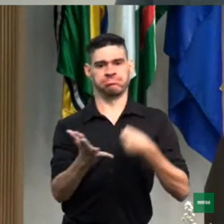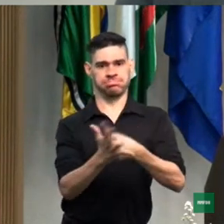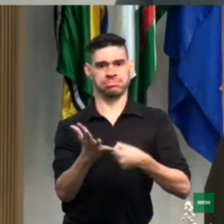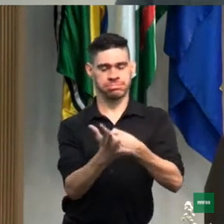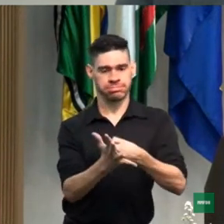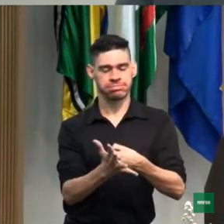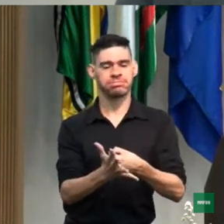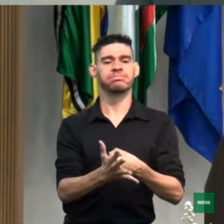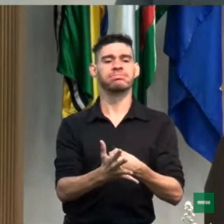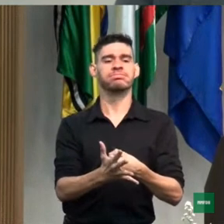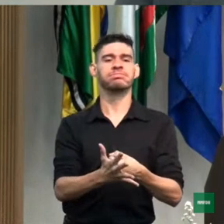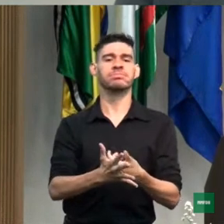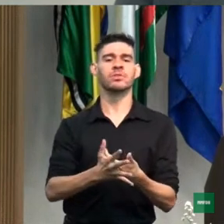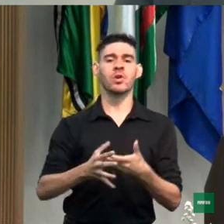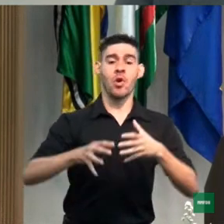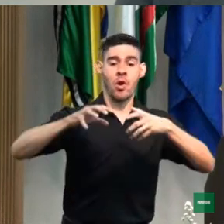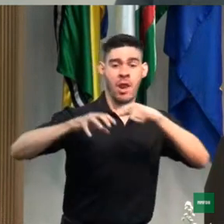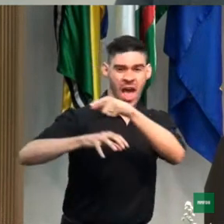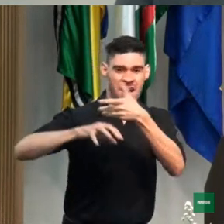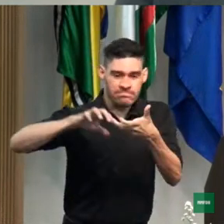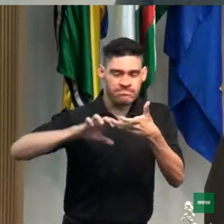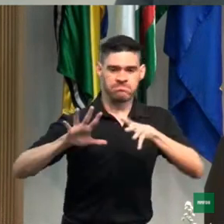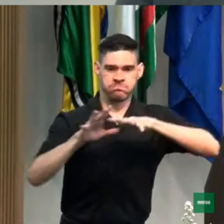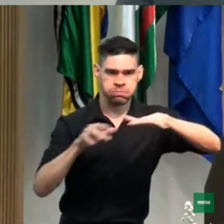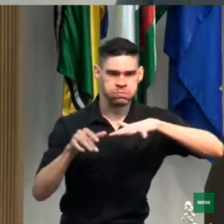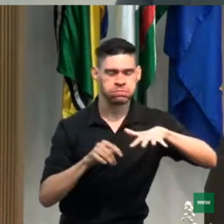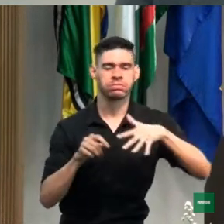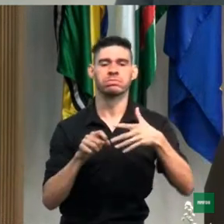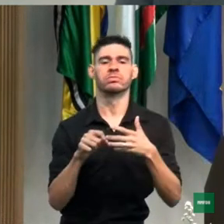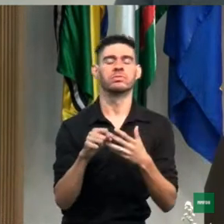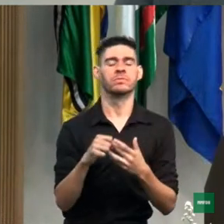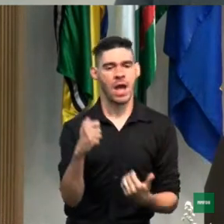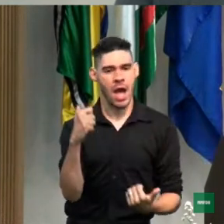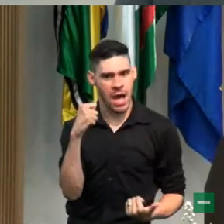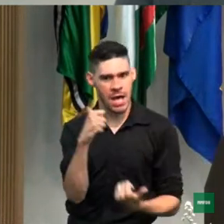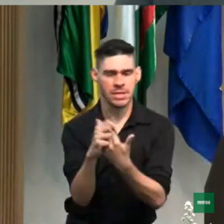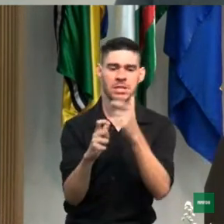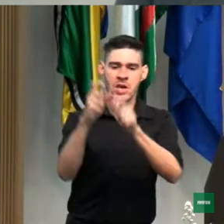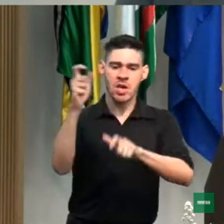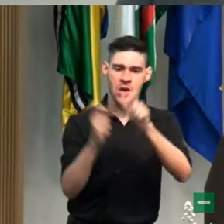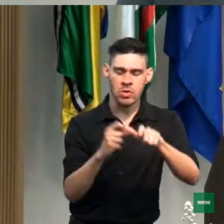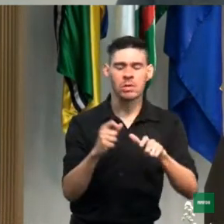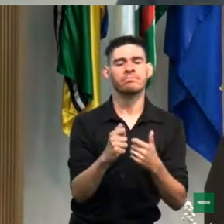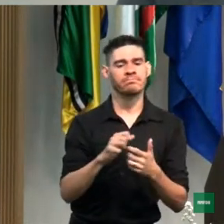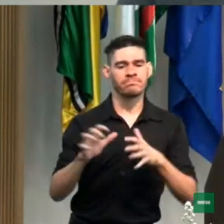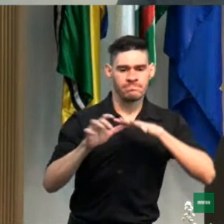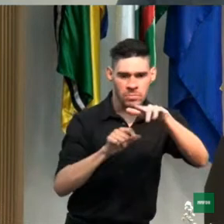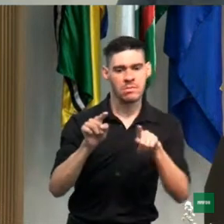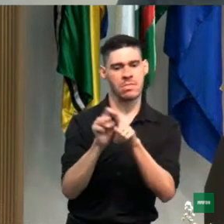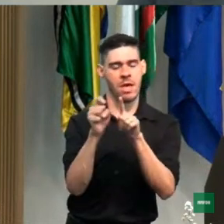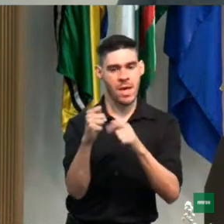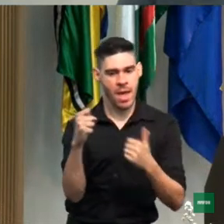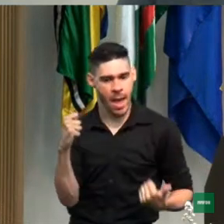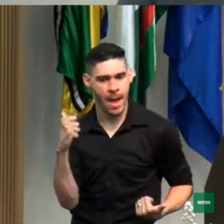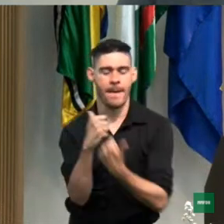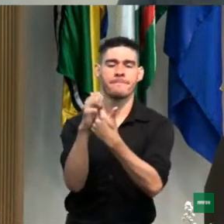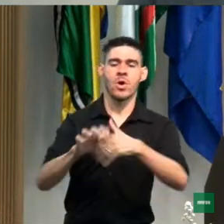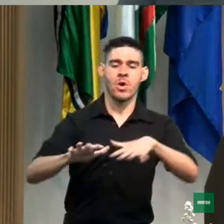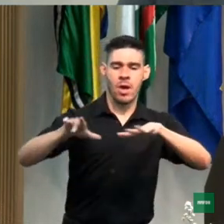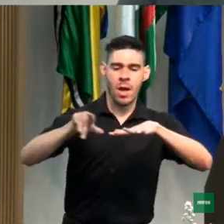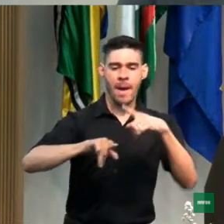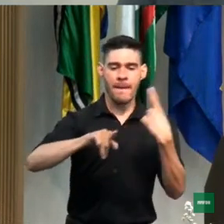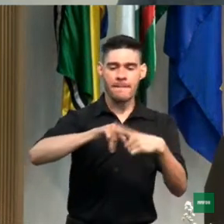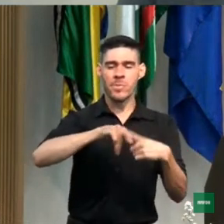Nacional. E sacudiu os assessores também. E sacudiu os apoiadores, porque a Bia estava lá do outro lado, como